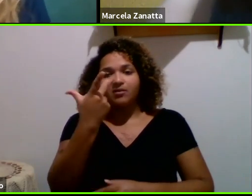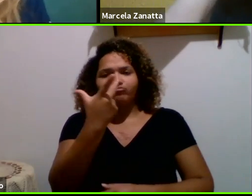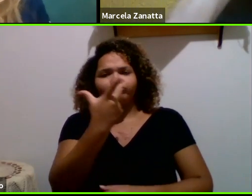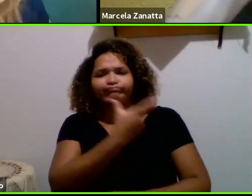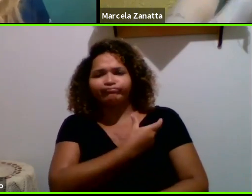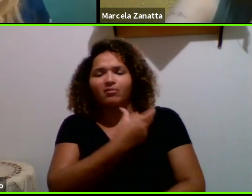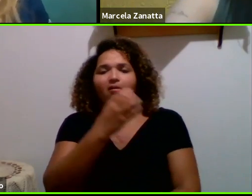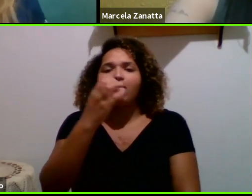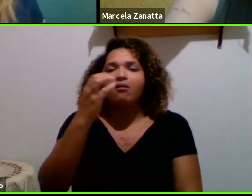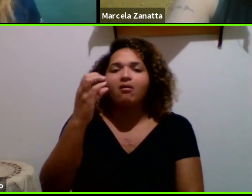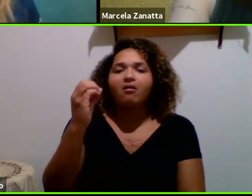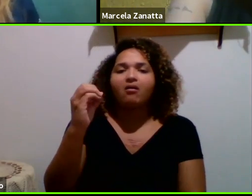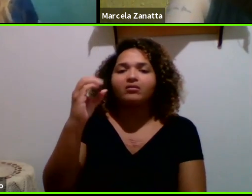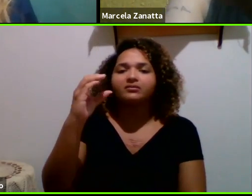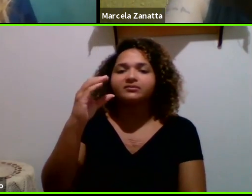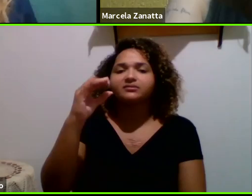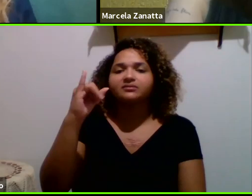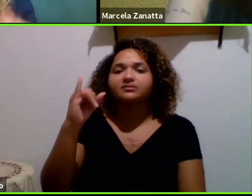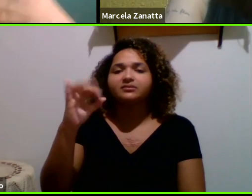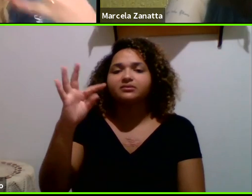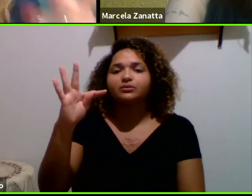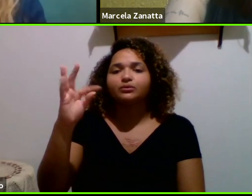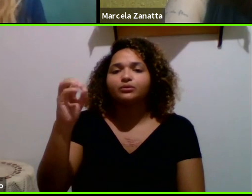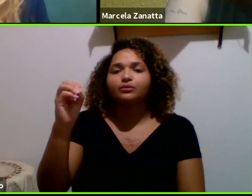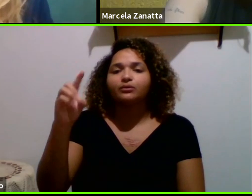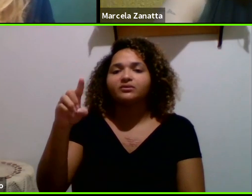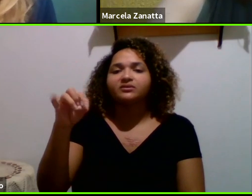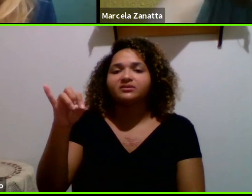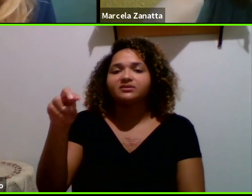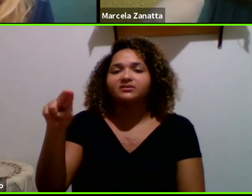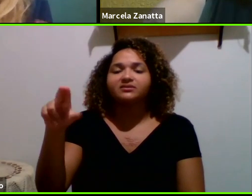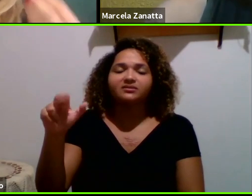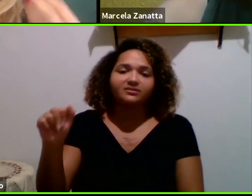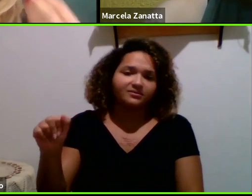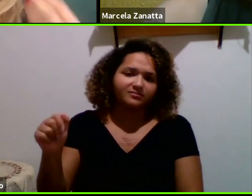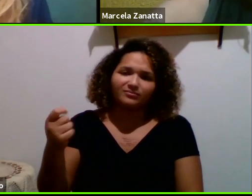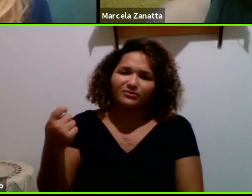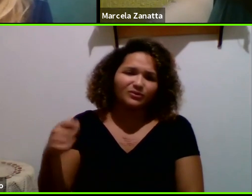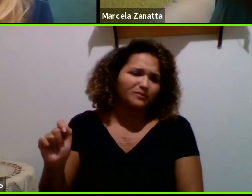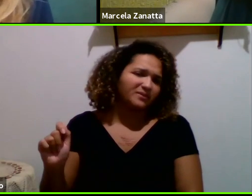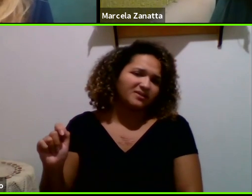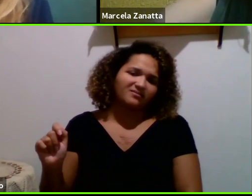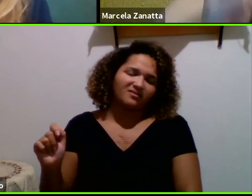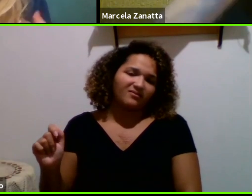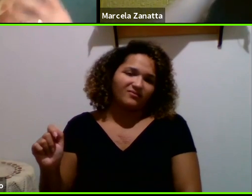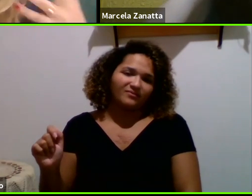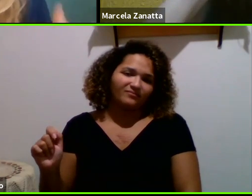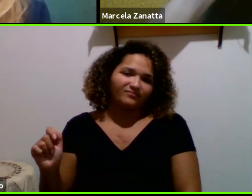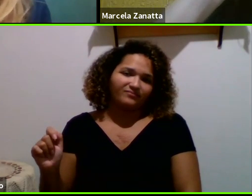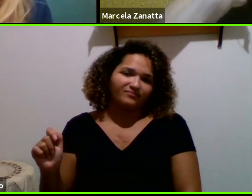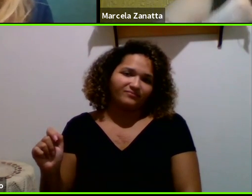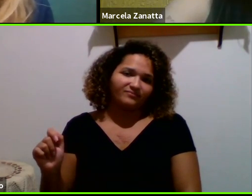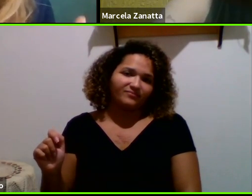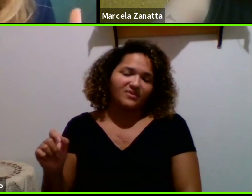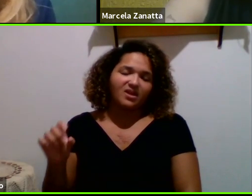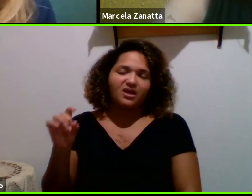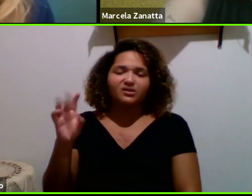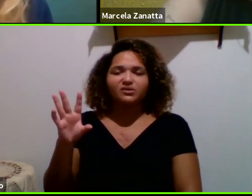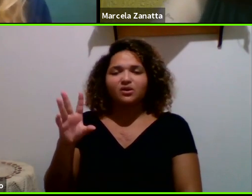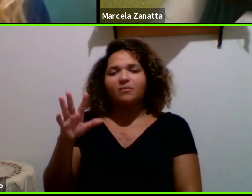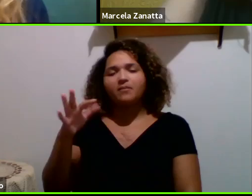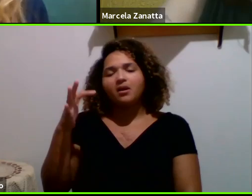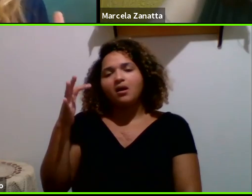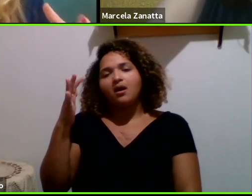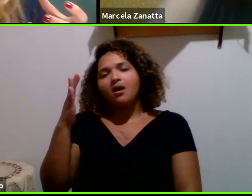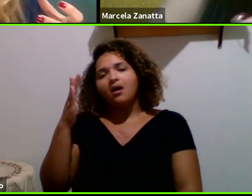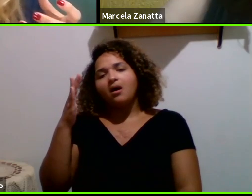avaliar a atividade uterina, e a medicação que foi administrada foi um Buscopan para relaxar a fibra muscular